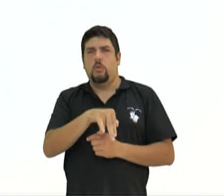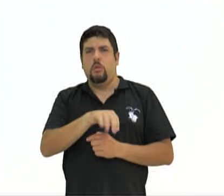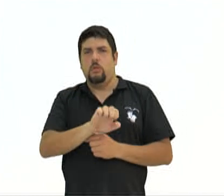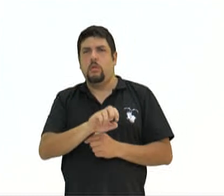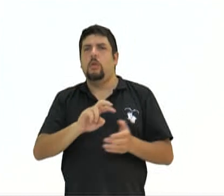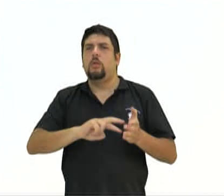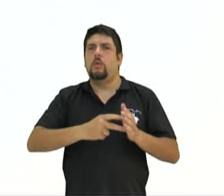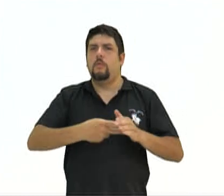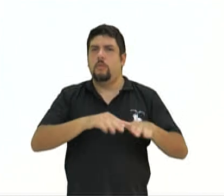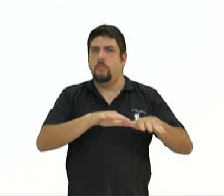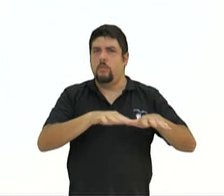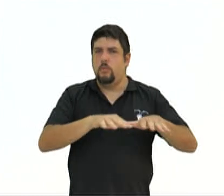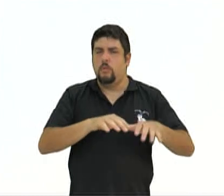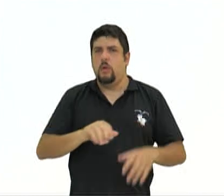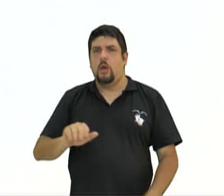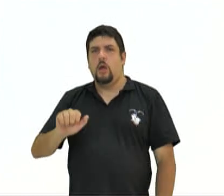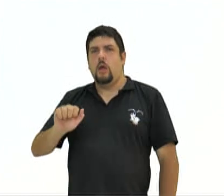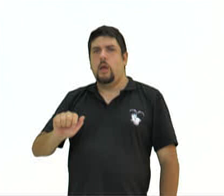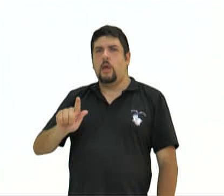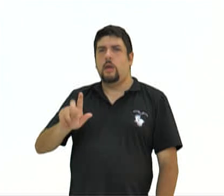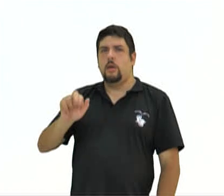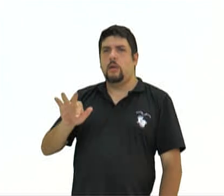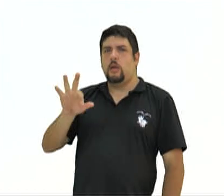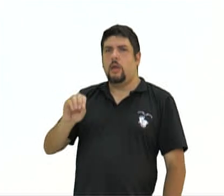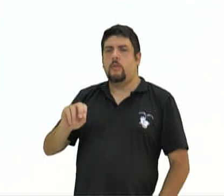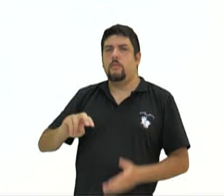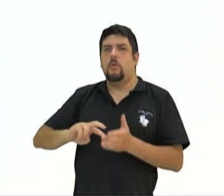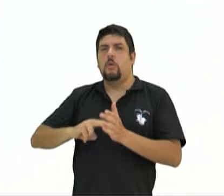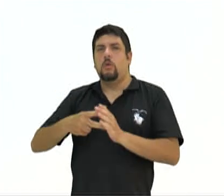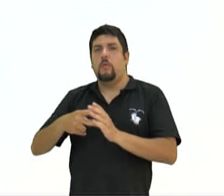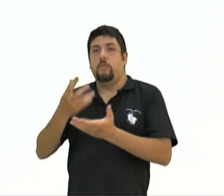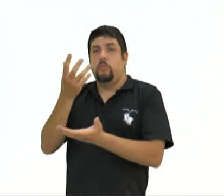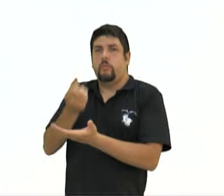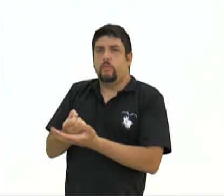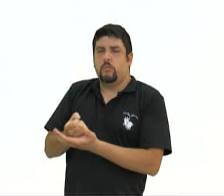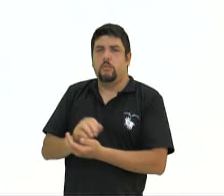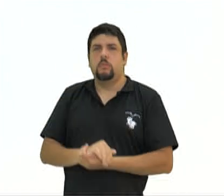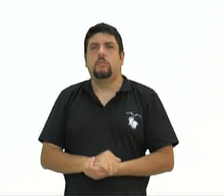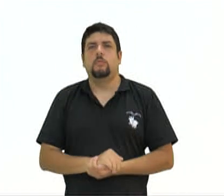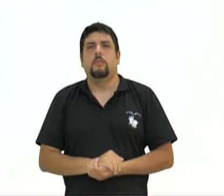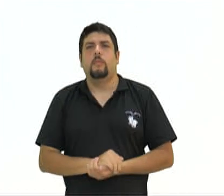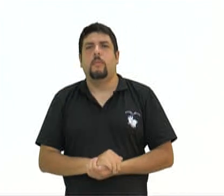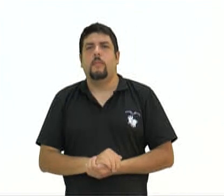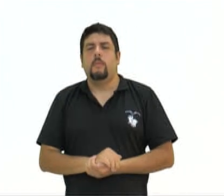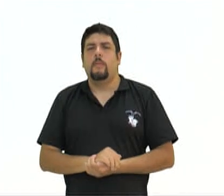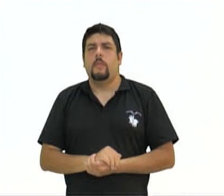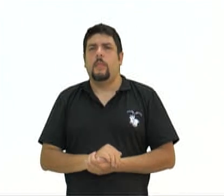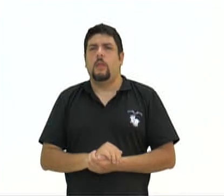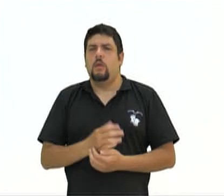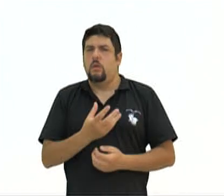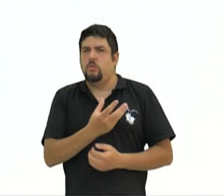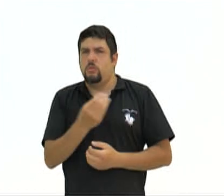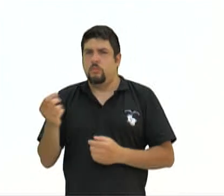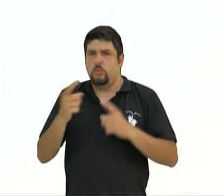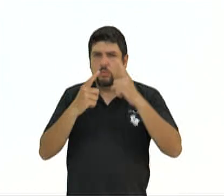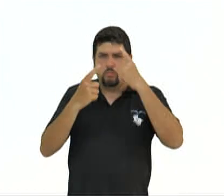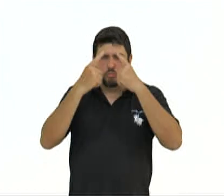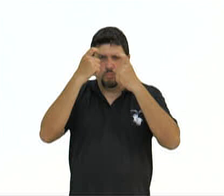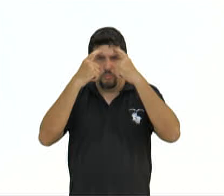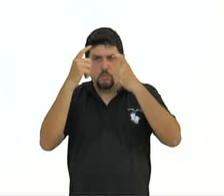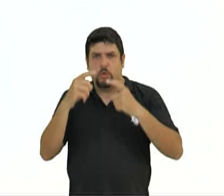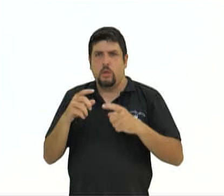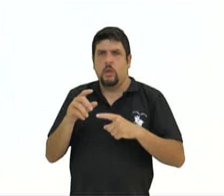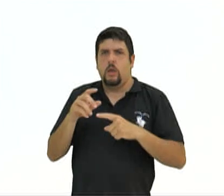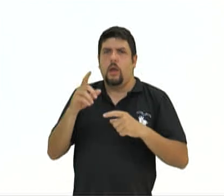o sufixo agrafo significa gravar. Diversos inventores desse país, como França e Estados Unidos, desenvolviam aparelhos